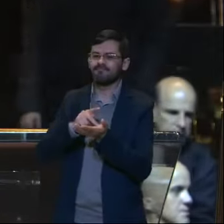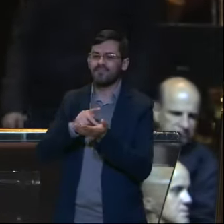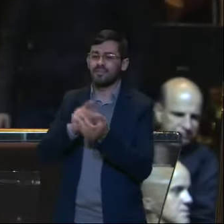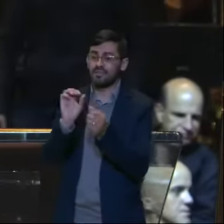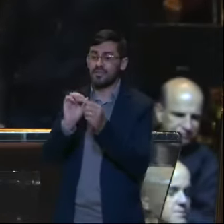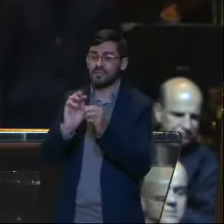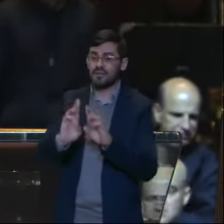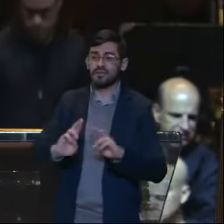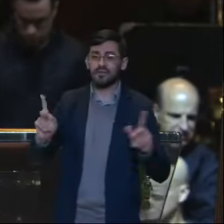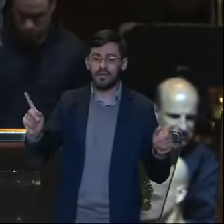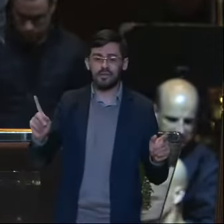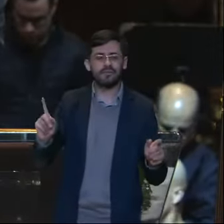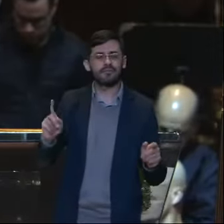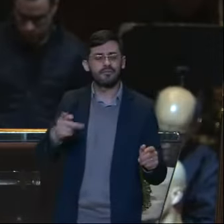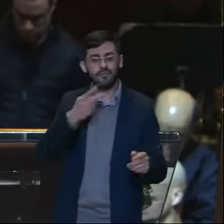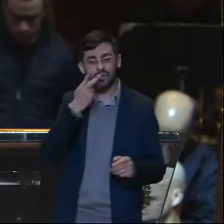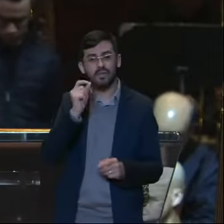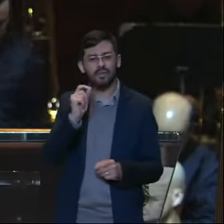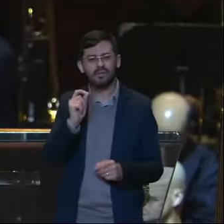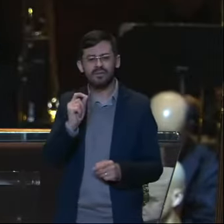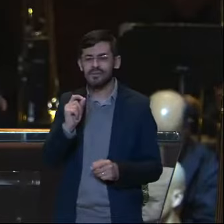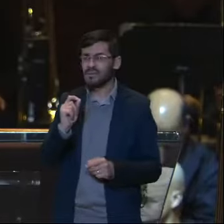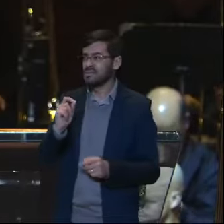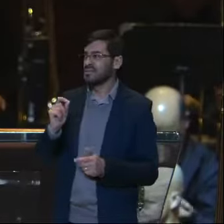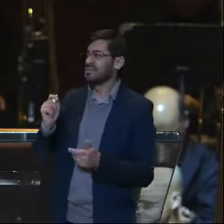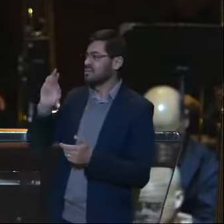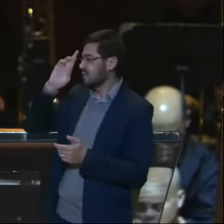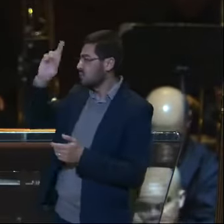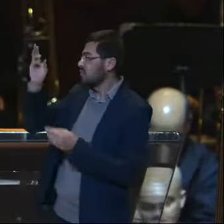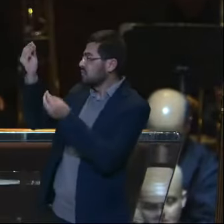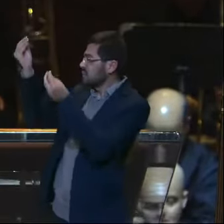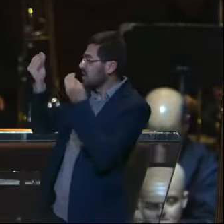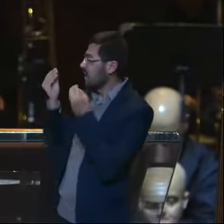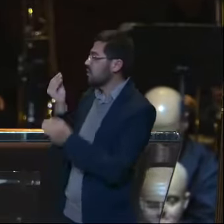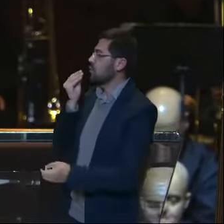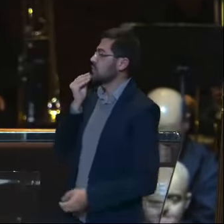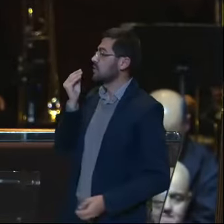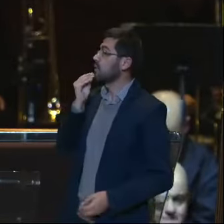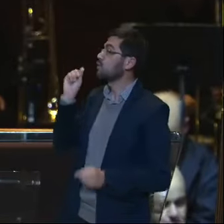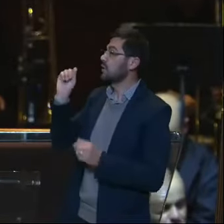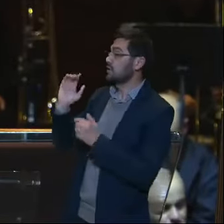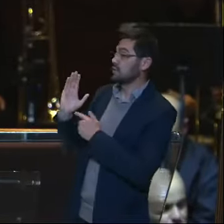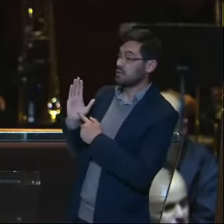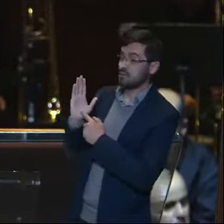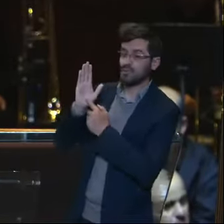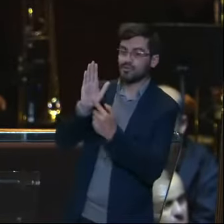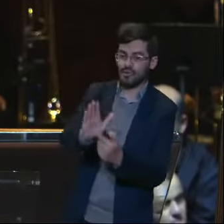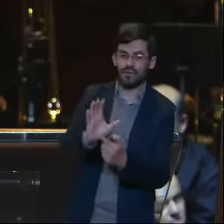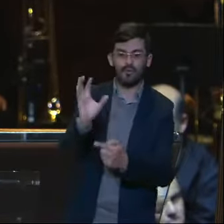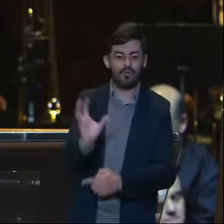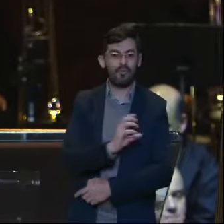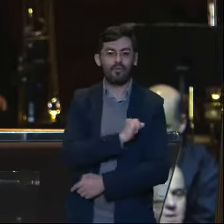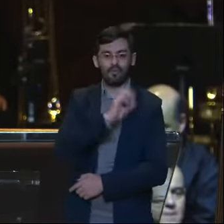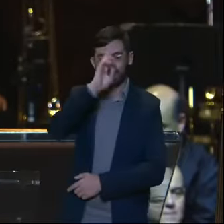fazendo a diferença, falando: Jesus, me dá a oportunidade de falar algo do Senhor para essa pessoa essa